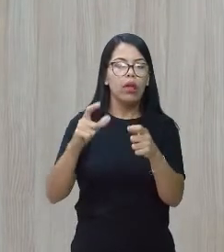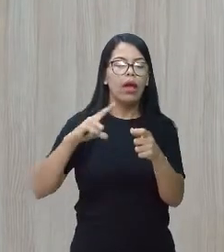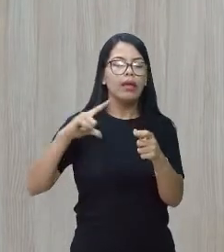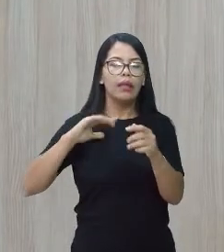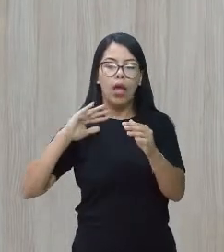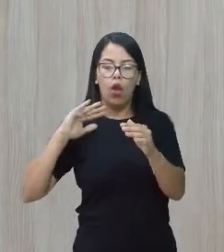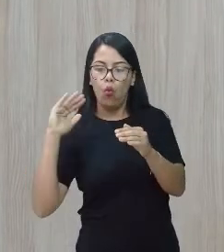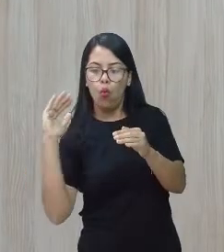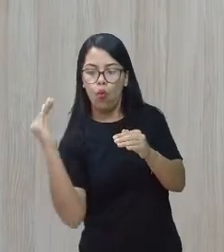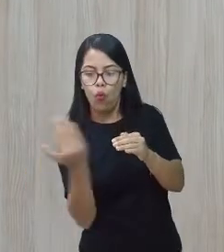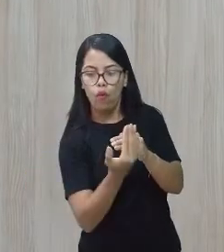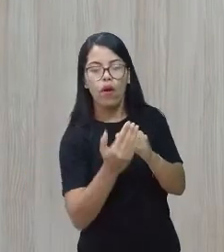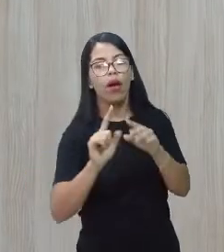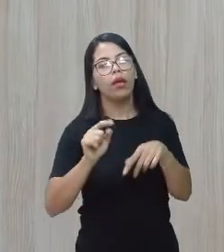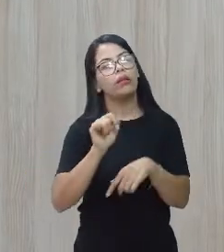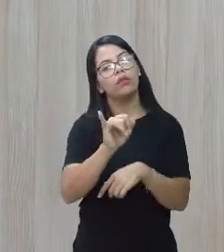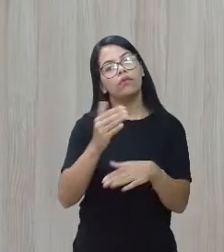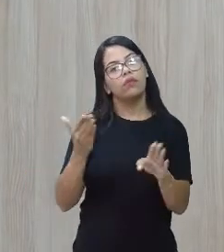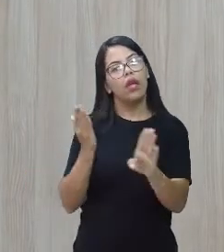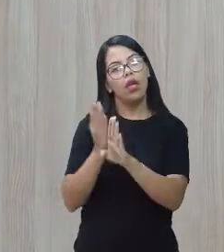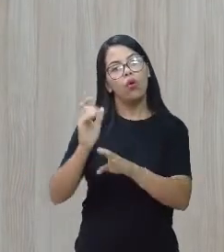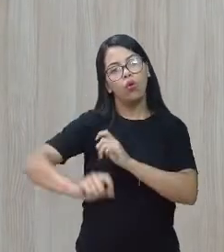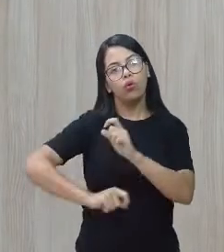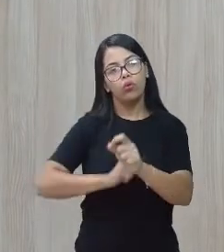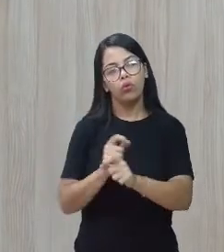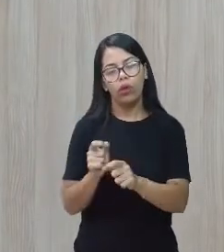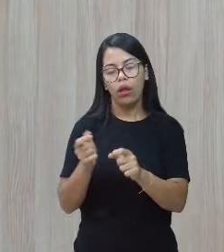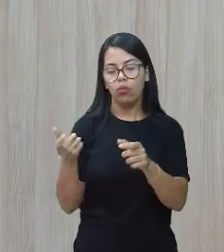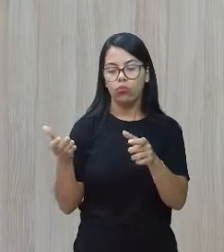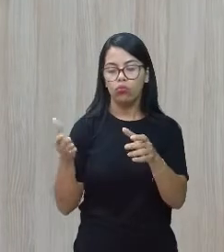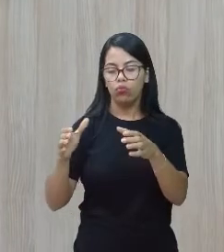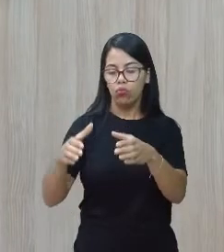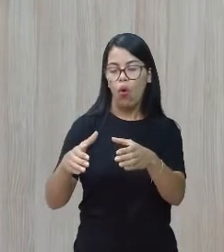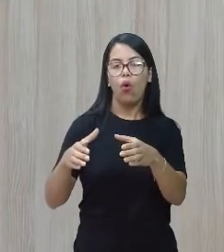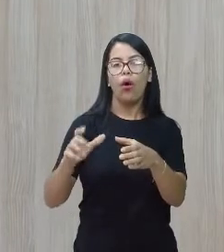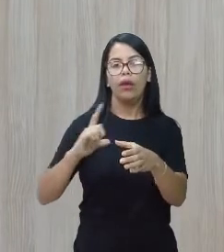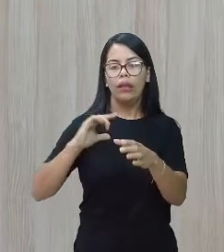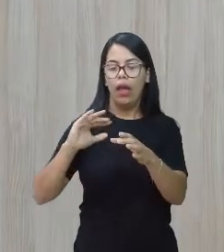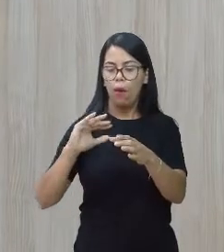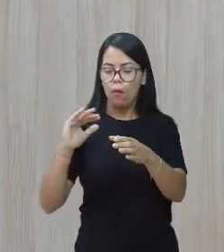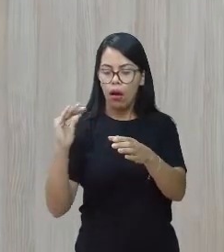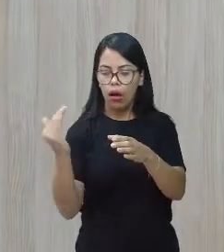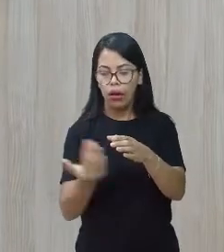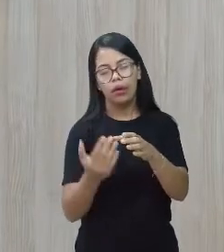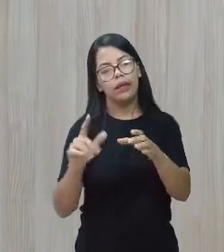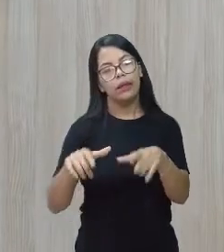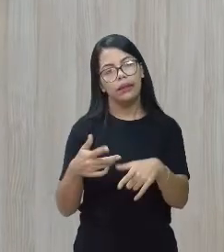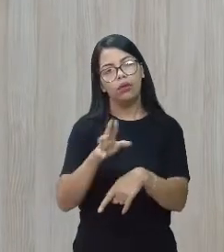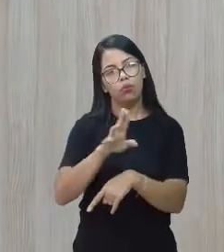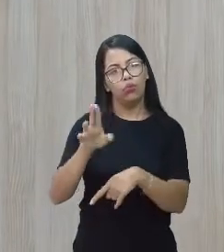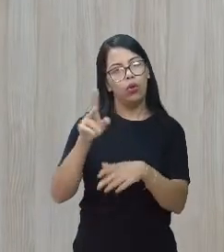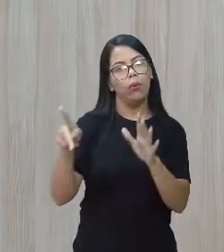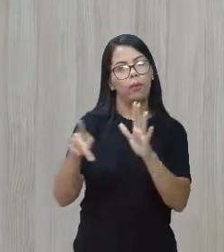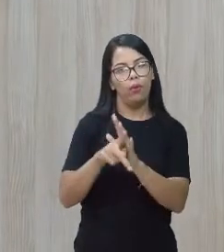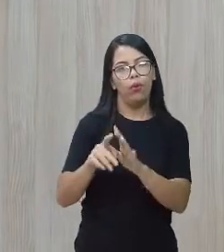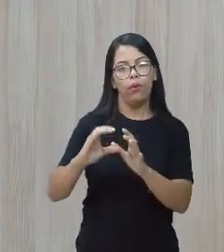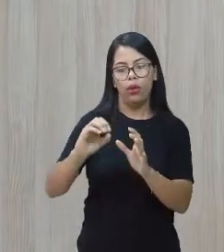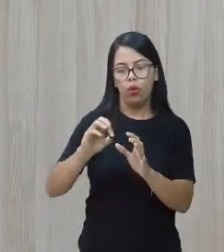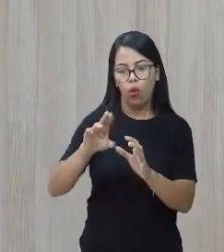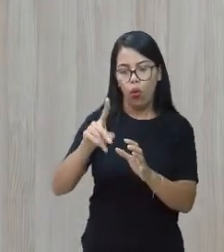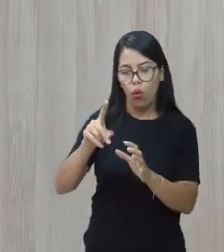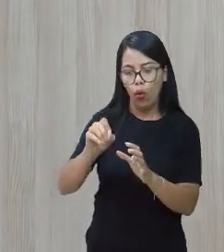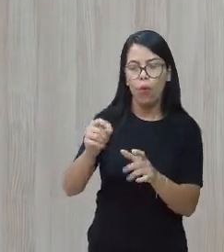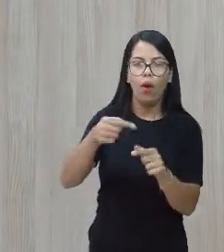curva. Então, se você encontra aí um sólido geométrico que apresenta uma curva, ele é chamado de corpo redondo. E